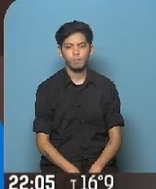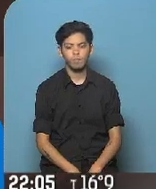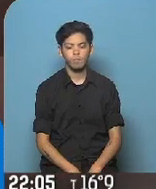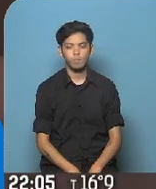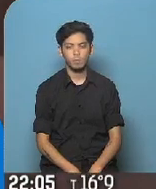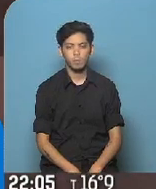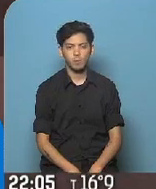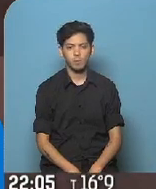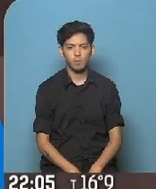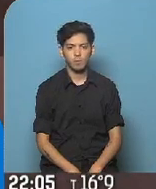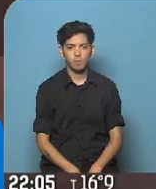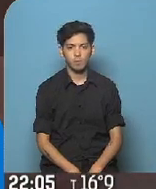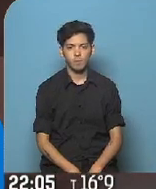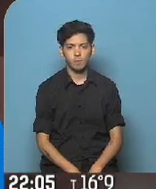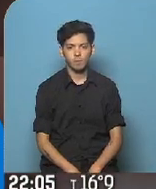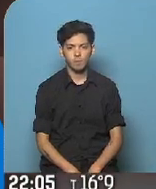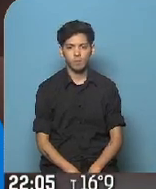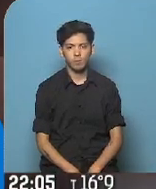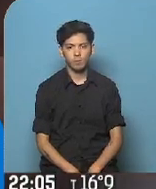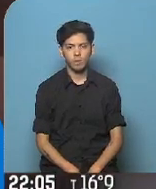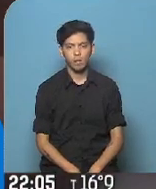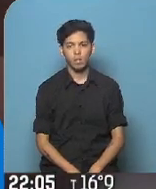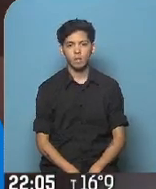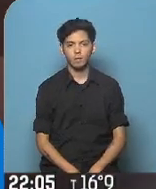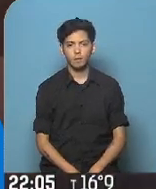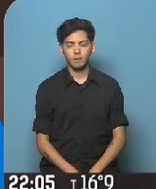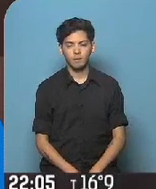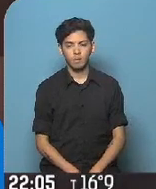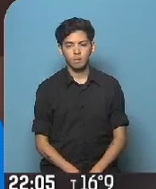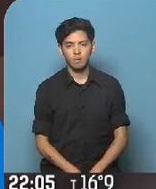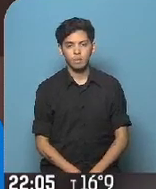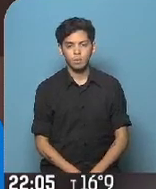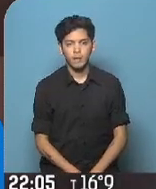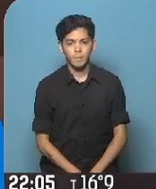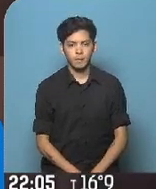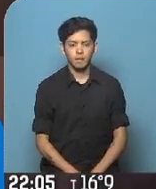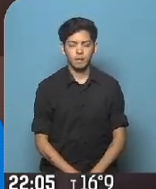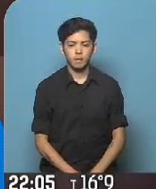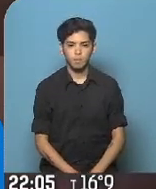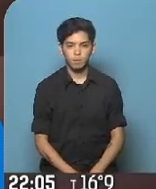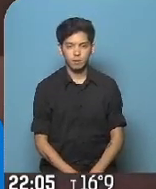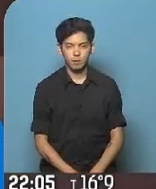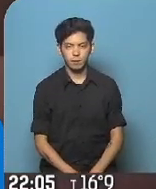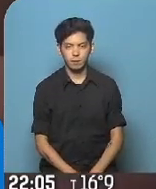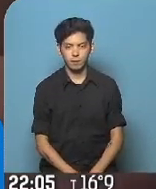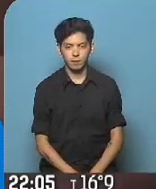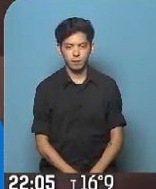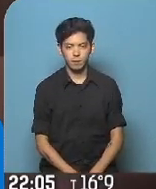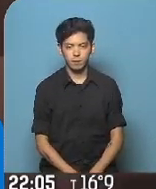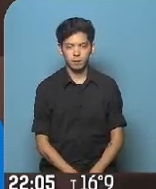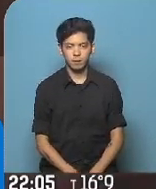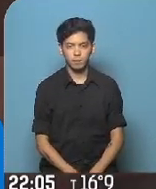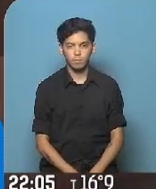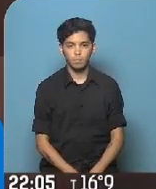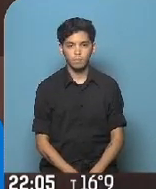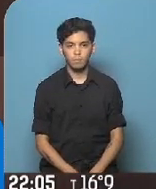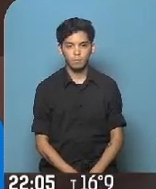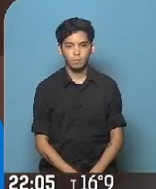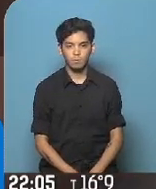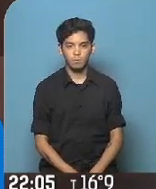cumprida por mim, por você, Mário, ou por outra pessoa, até o momento. Deus quis